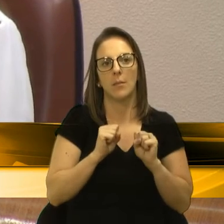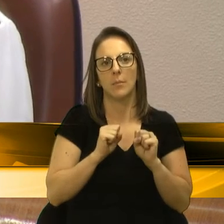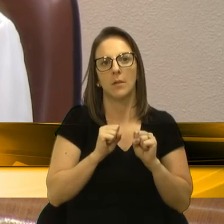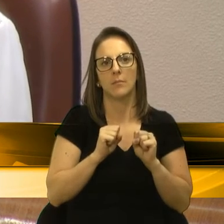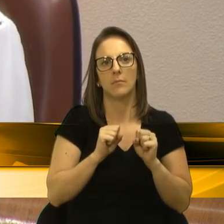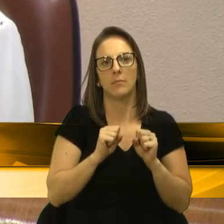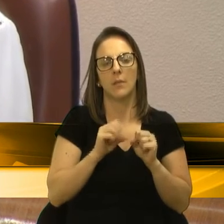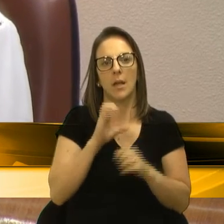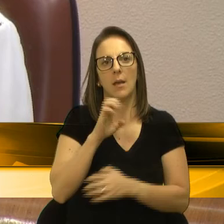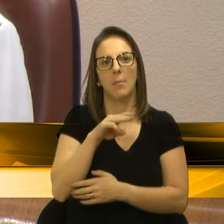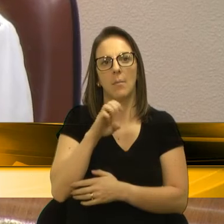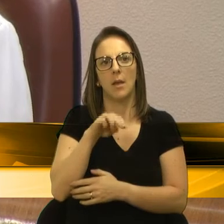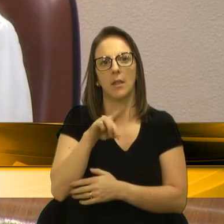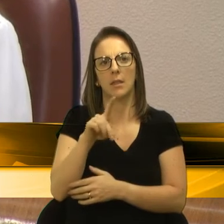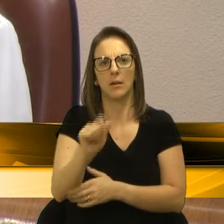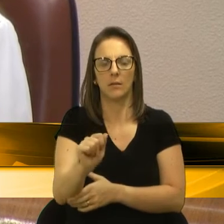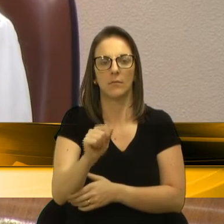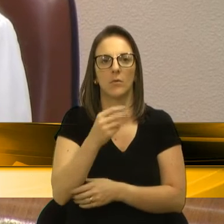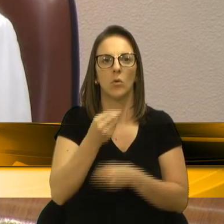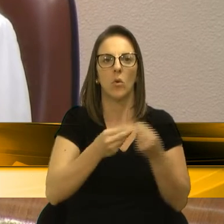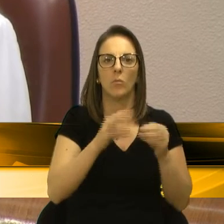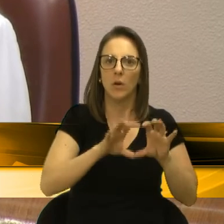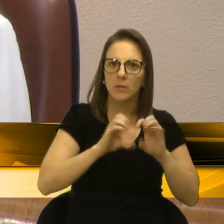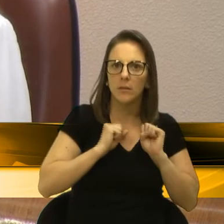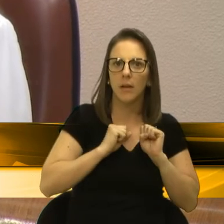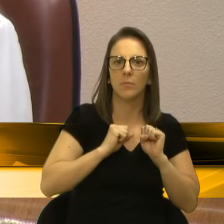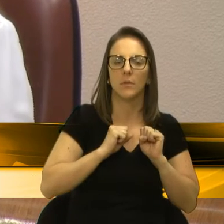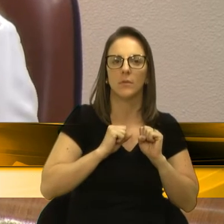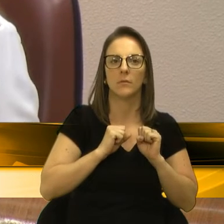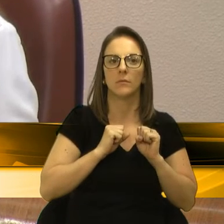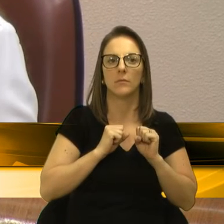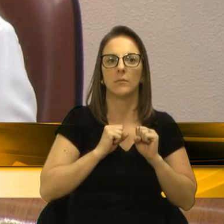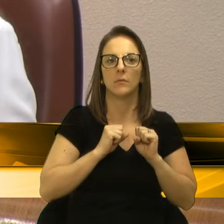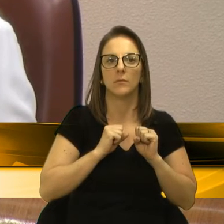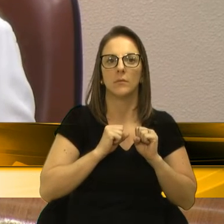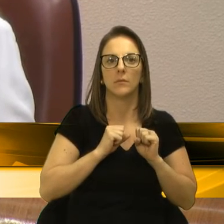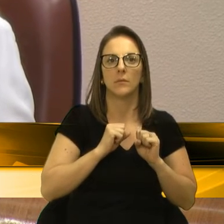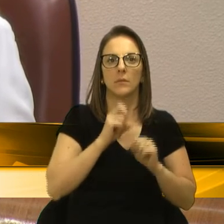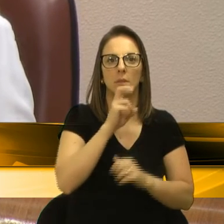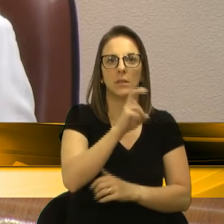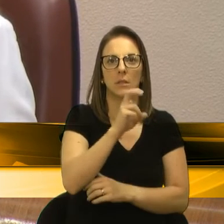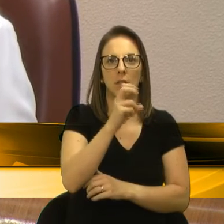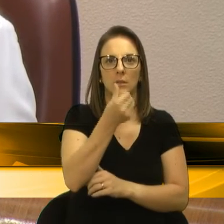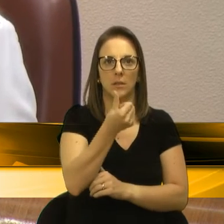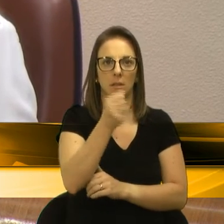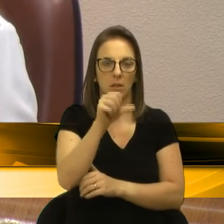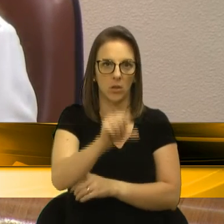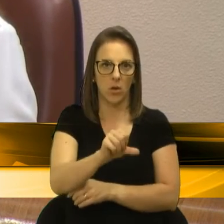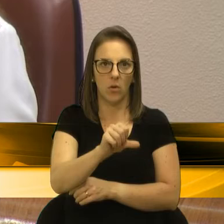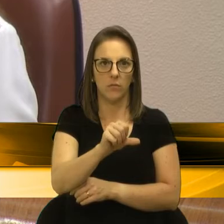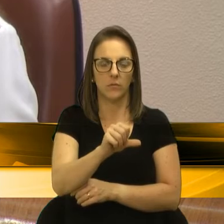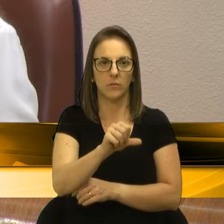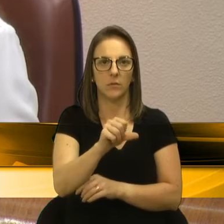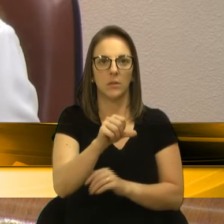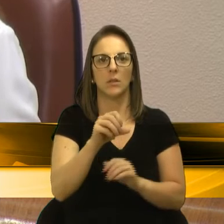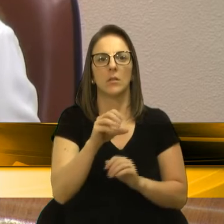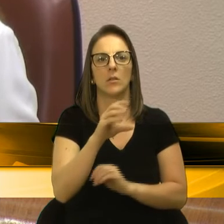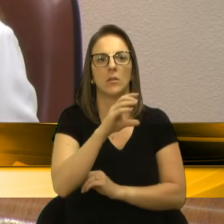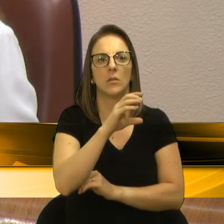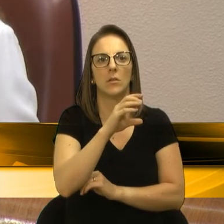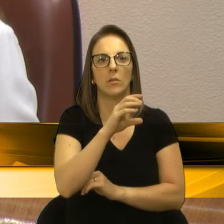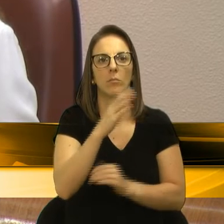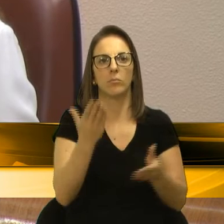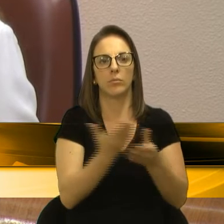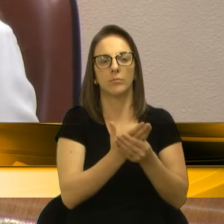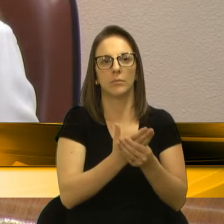é admitida a emenda da denúncia, conforme se verifica do artigo 569 do Código de Processo Penal. As